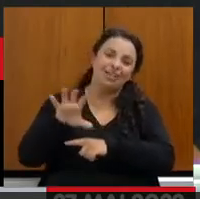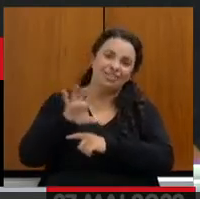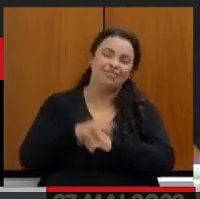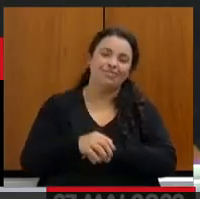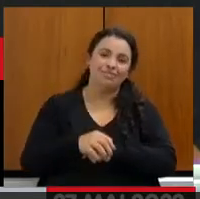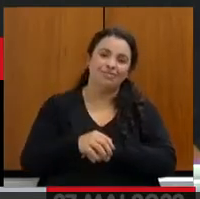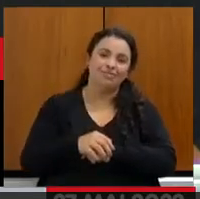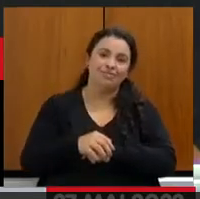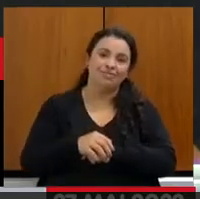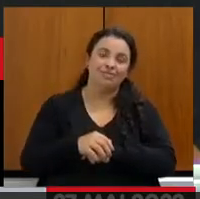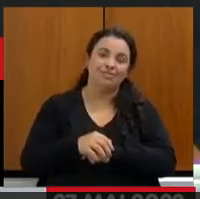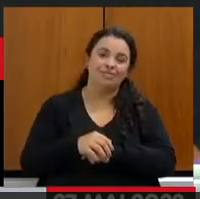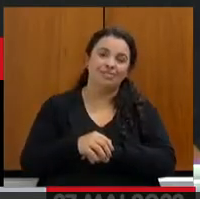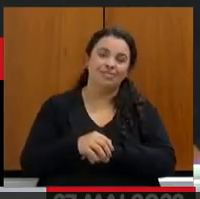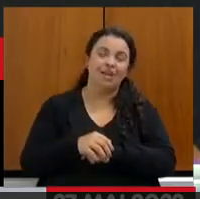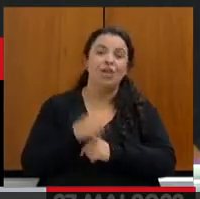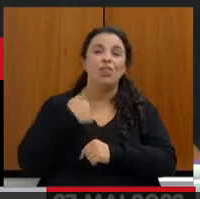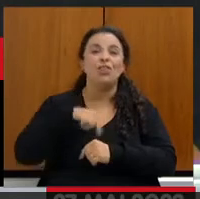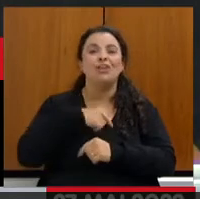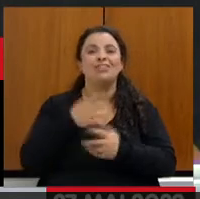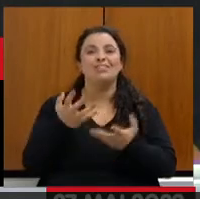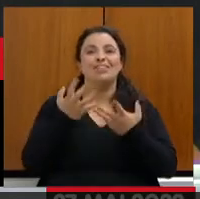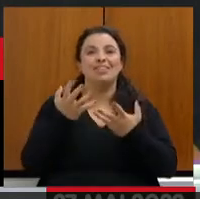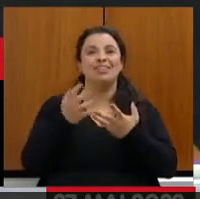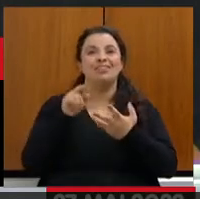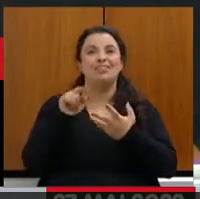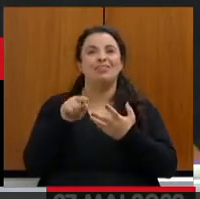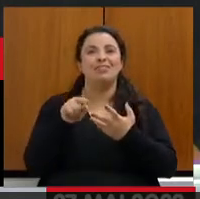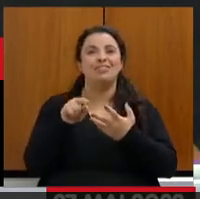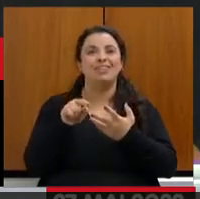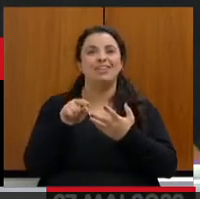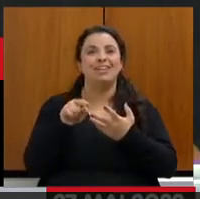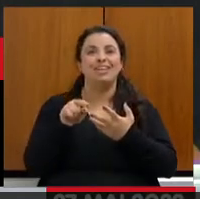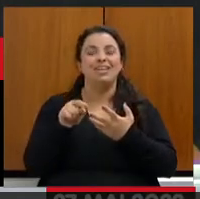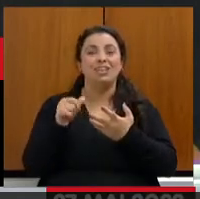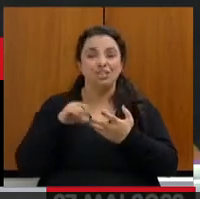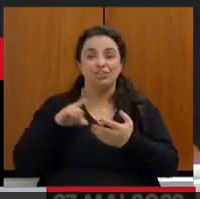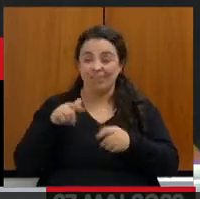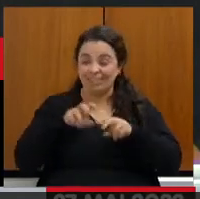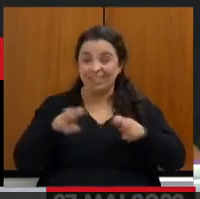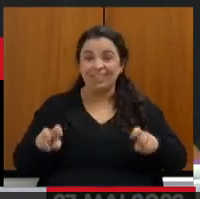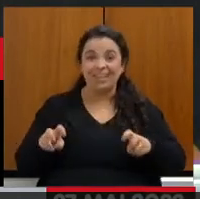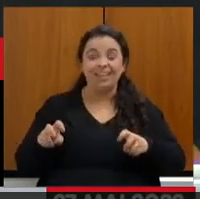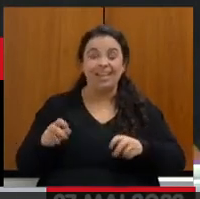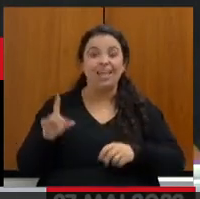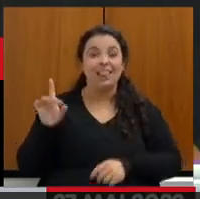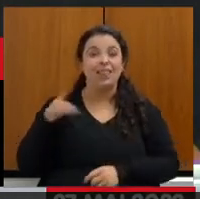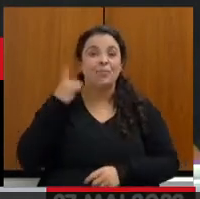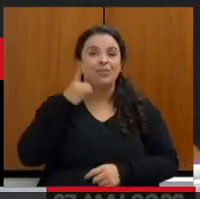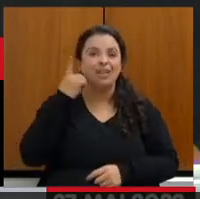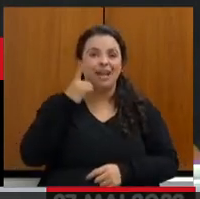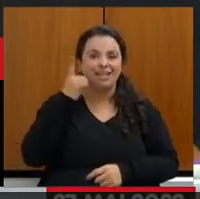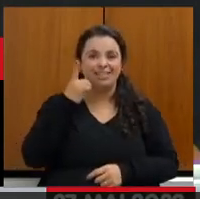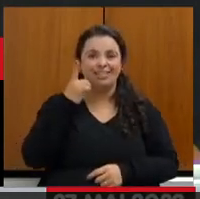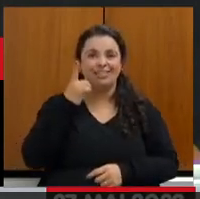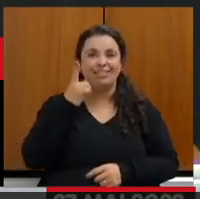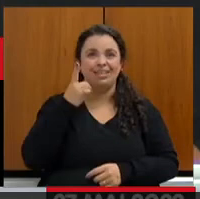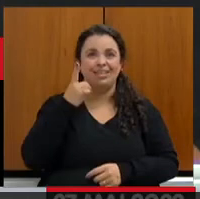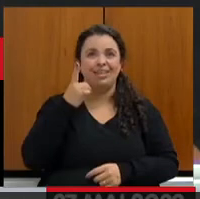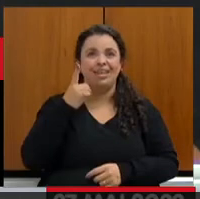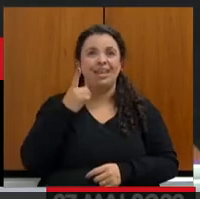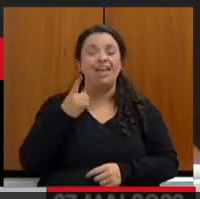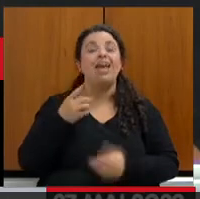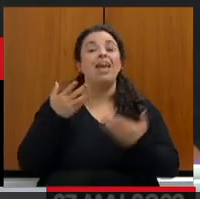dessa forma a gente queria que você tivesse aqui na Tribuna como deputadas E é isso que nós fazemos nós mulheres